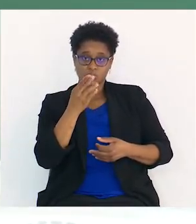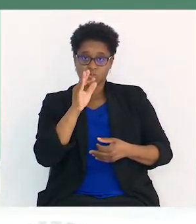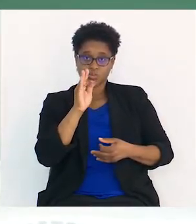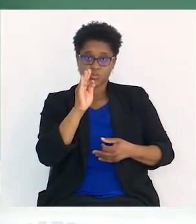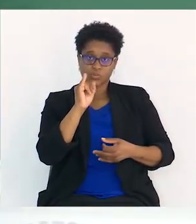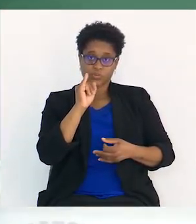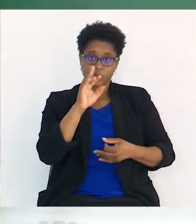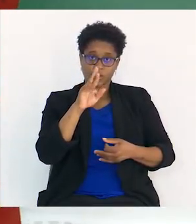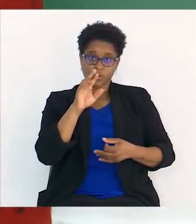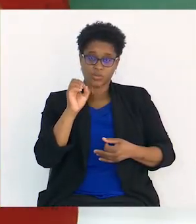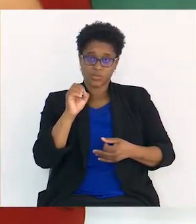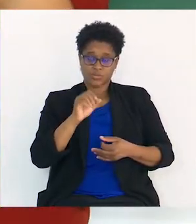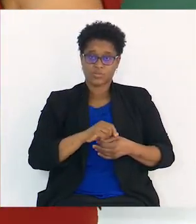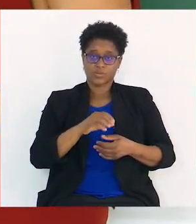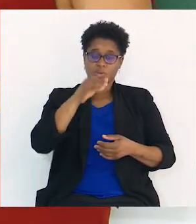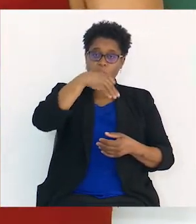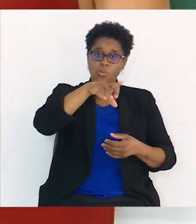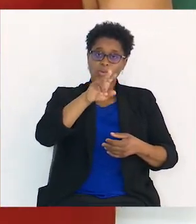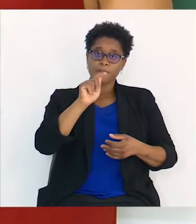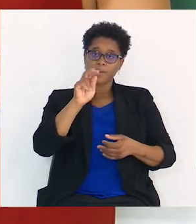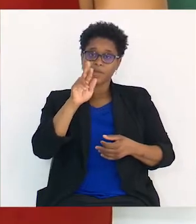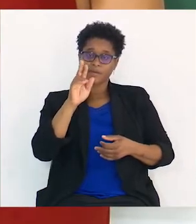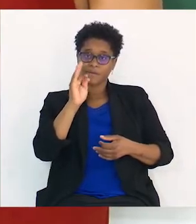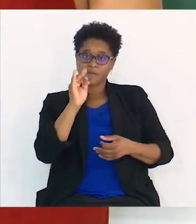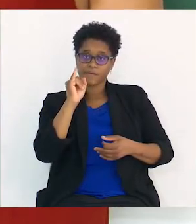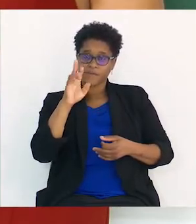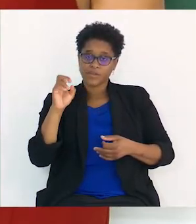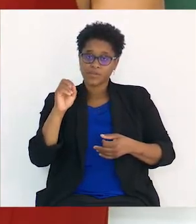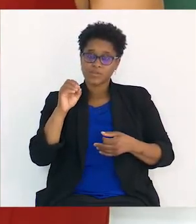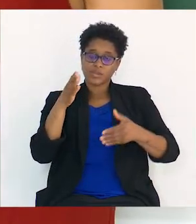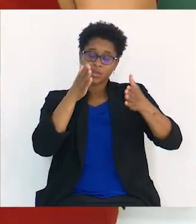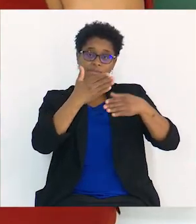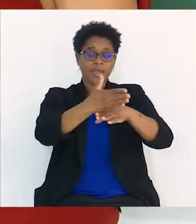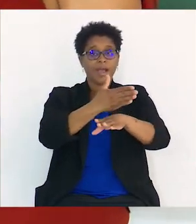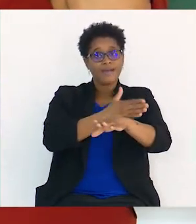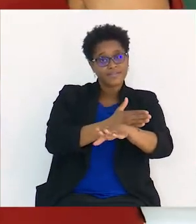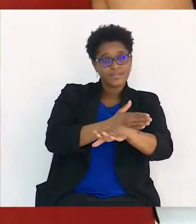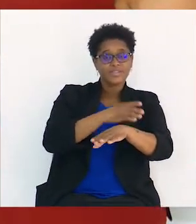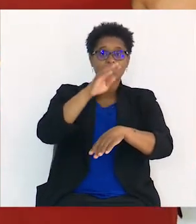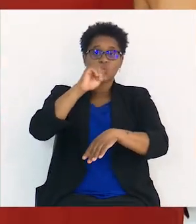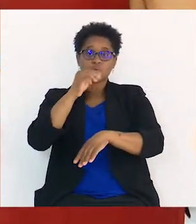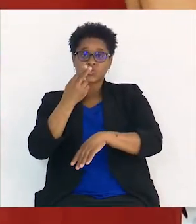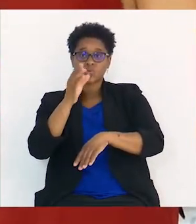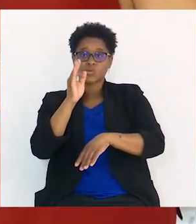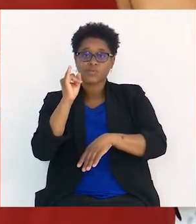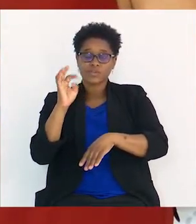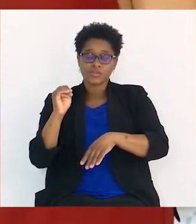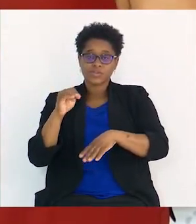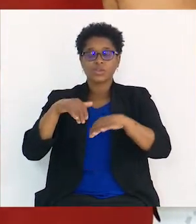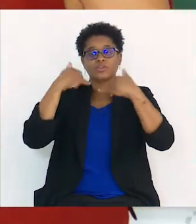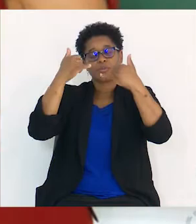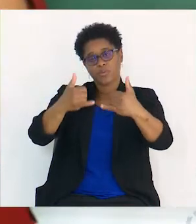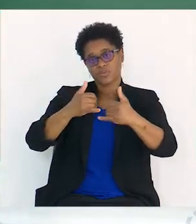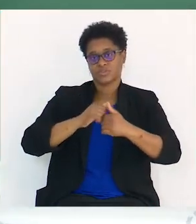sufixo. O prefixo, posição antes, o sufixo, posição